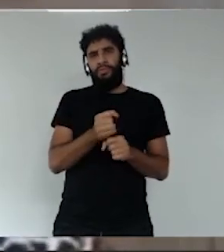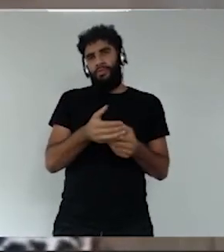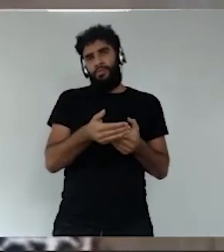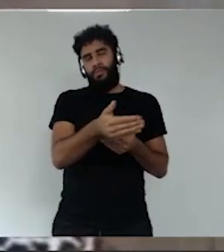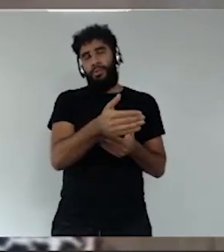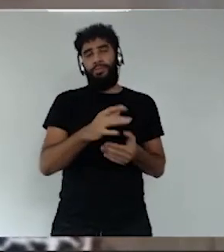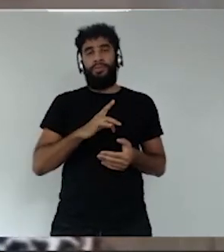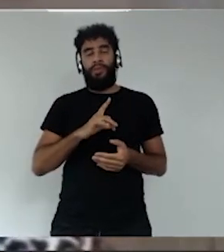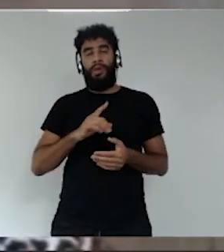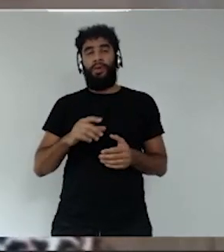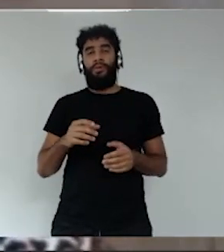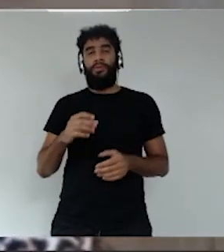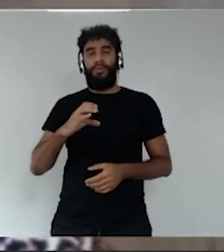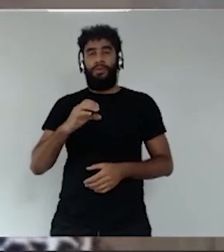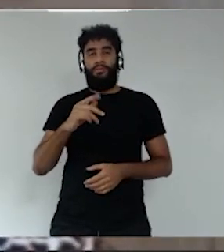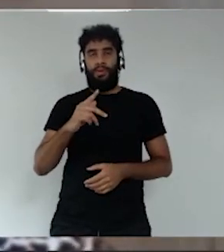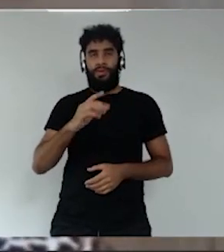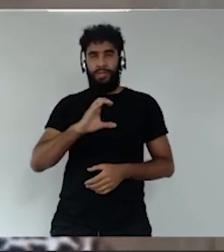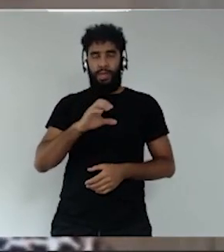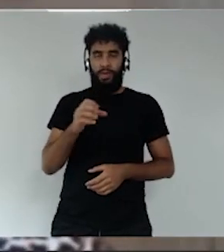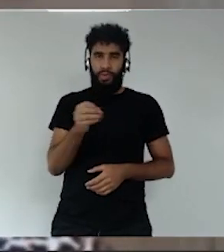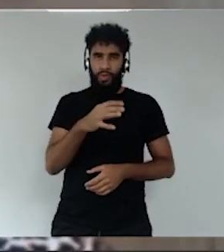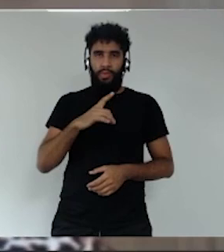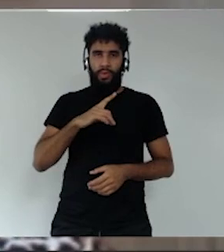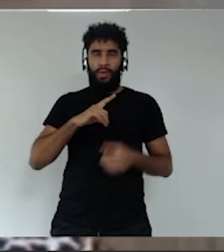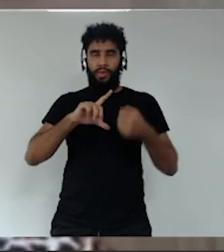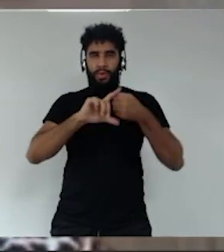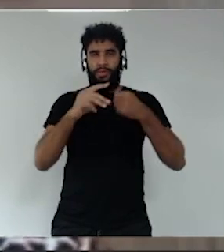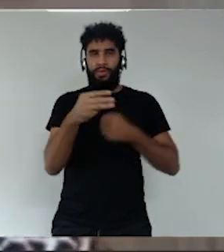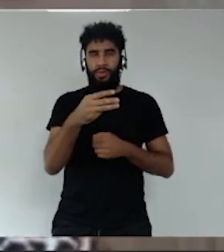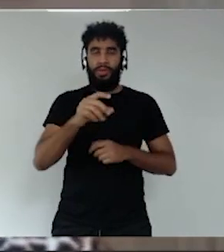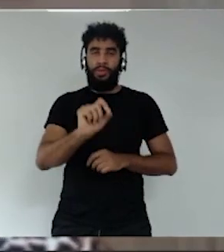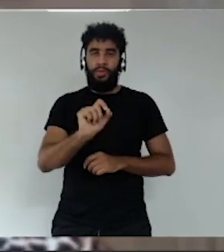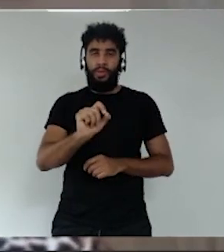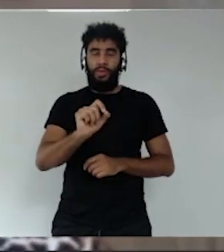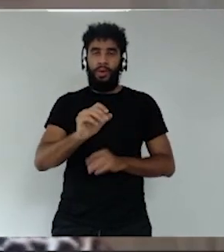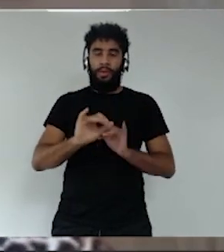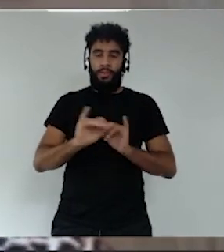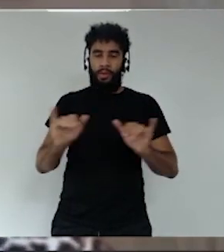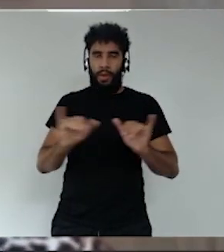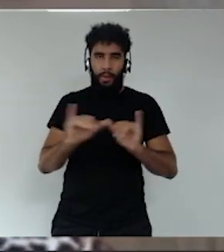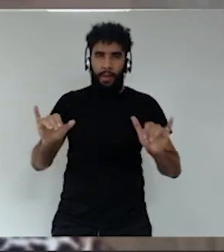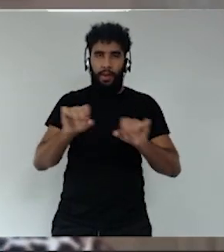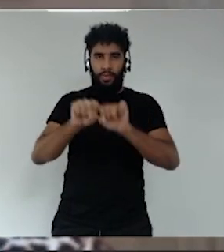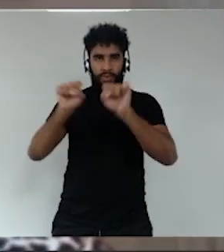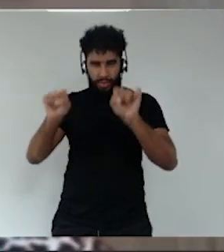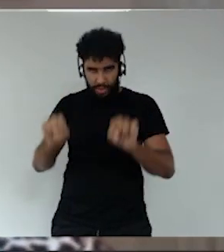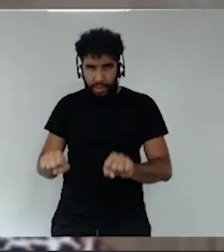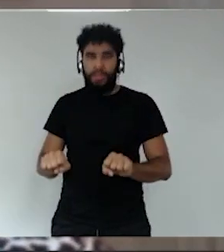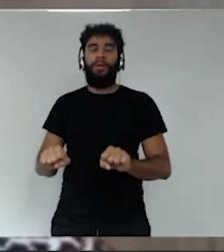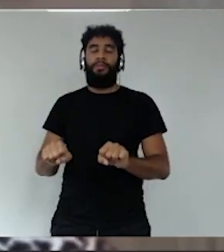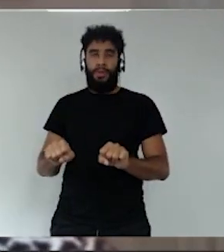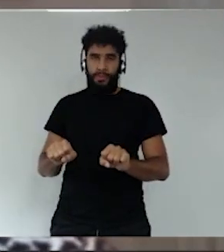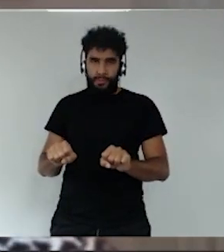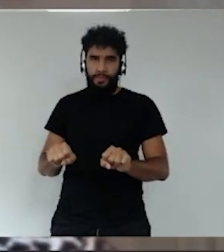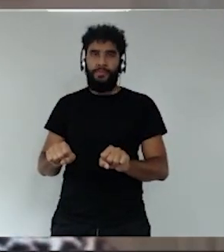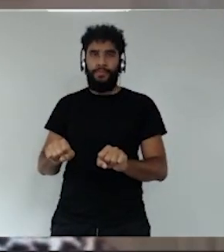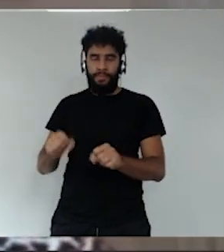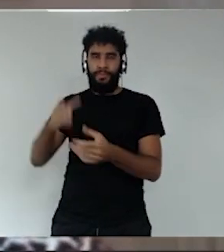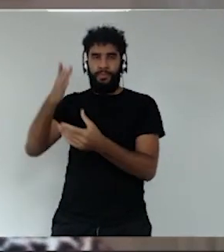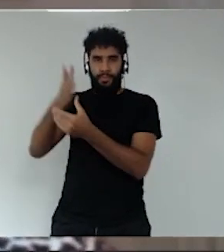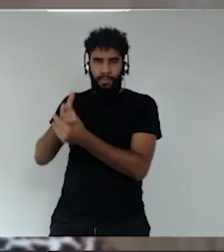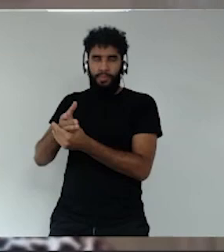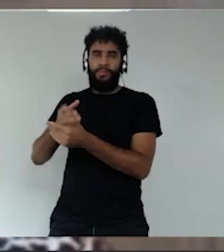o novo CPC trouxe até no artigo 3º, então, como princípio informador de todo o sistema processual brasileiro,